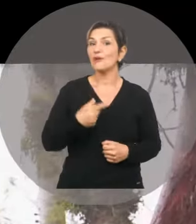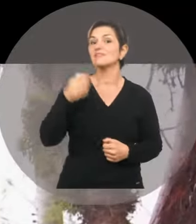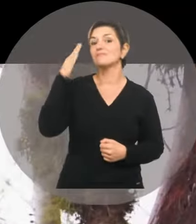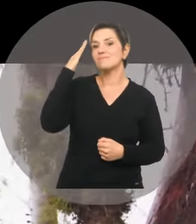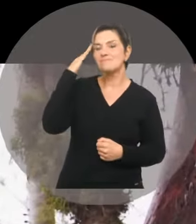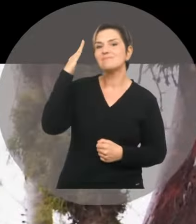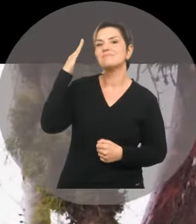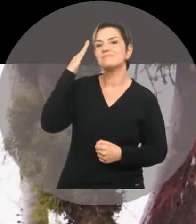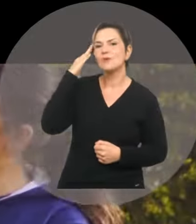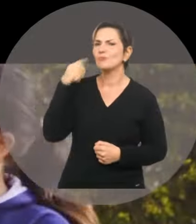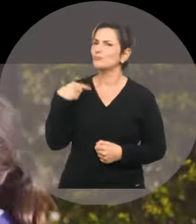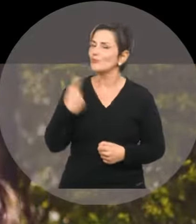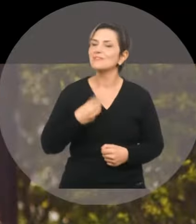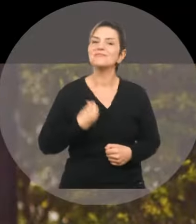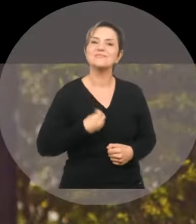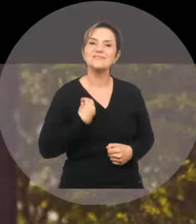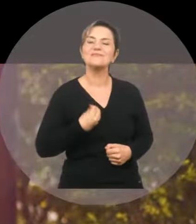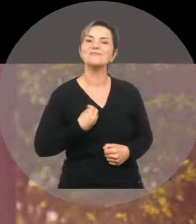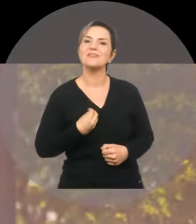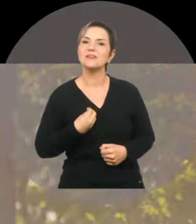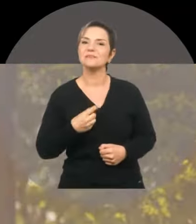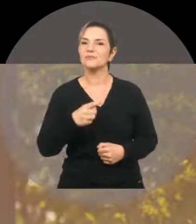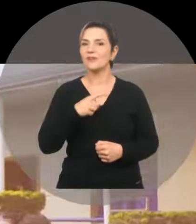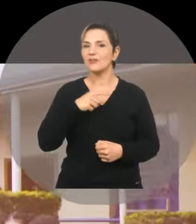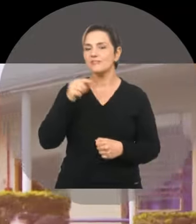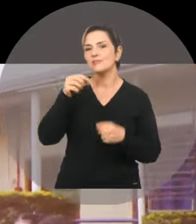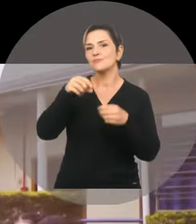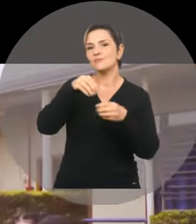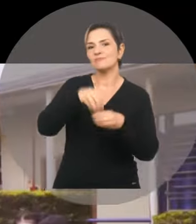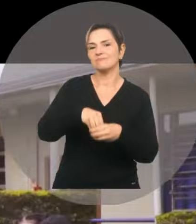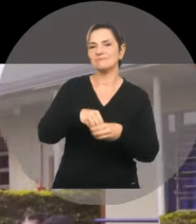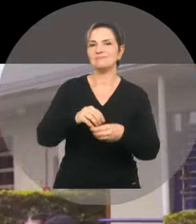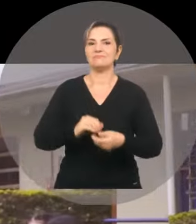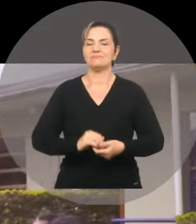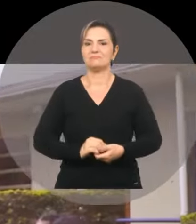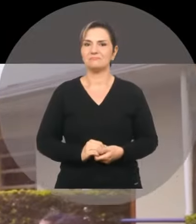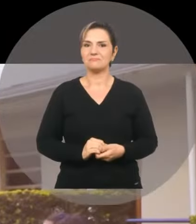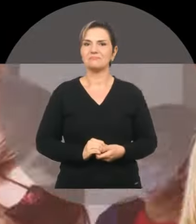gente sabe, a gente vive, a gente tá lá.